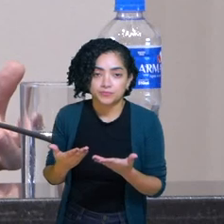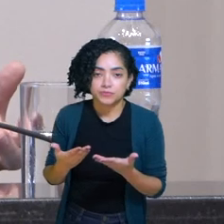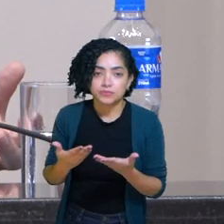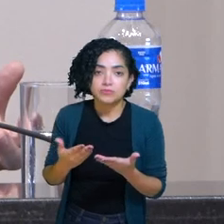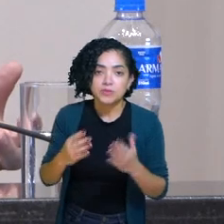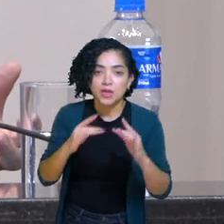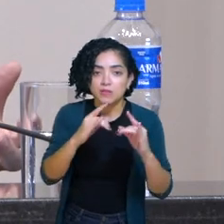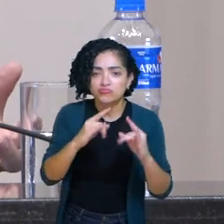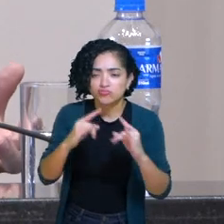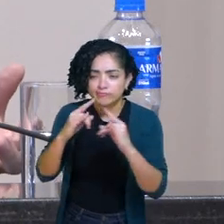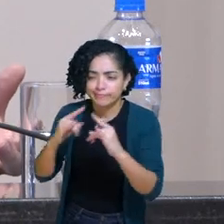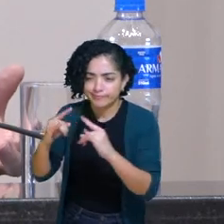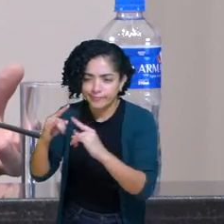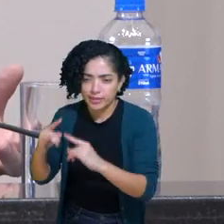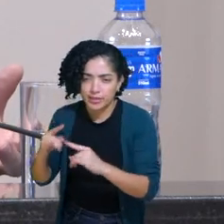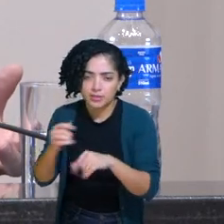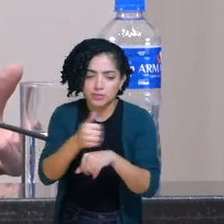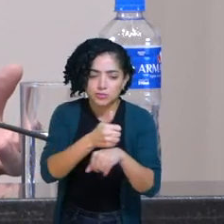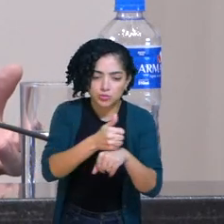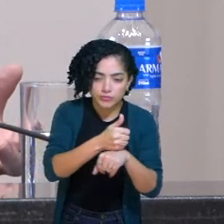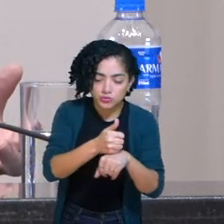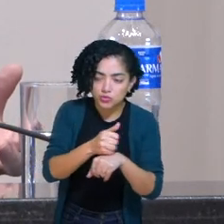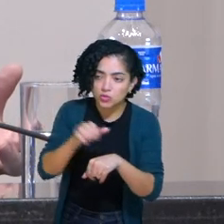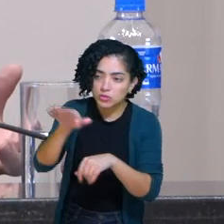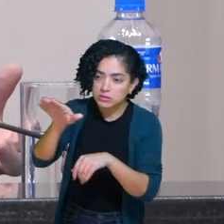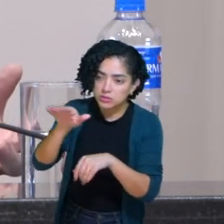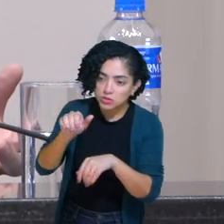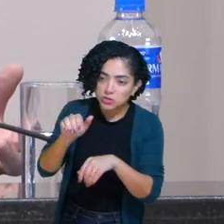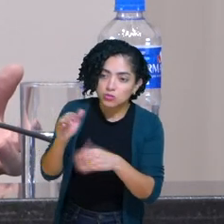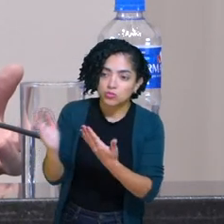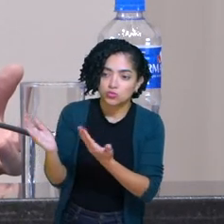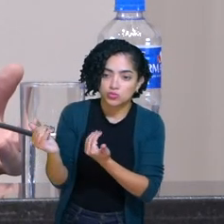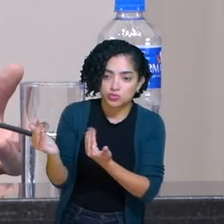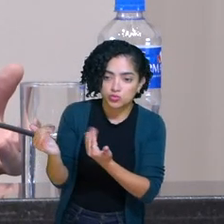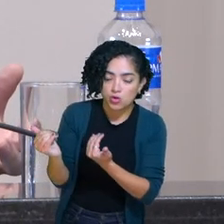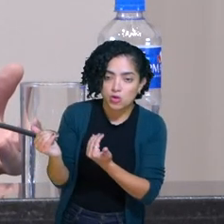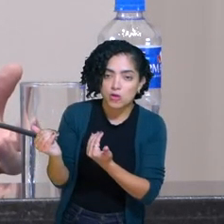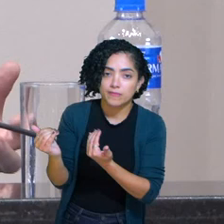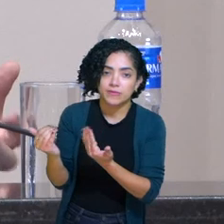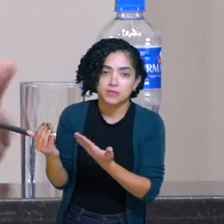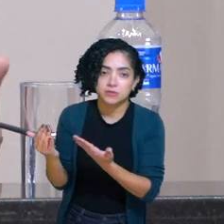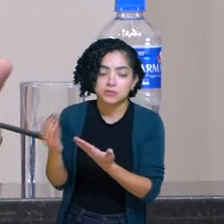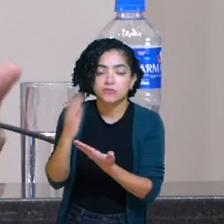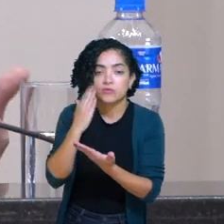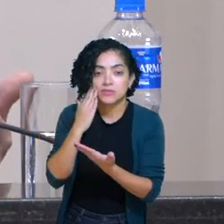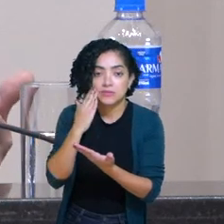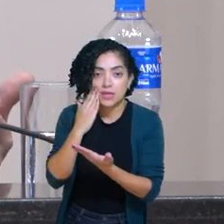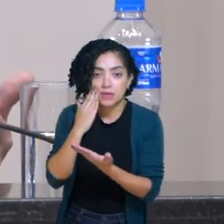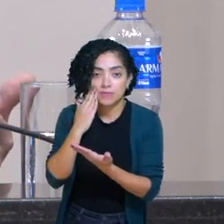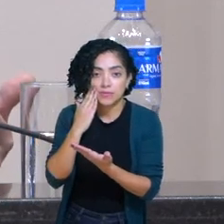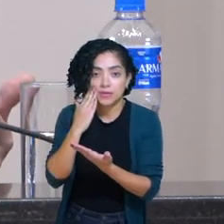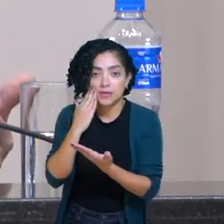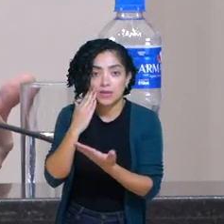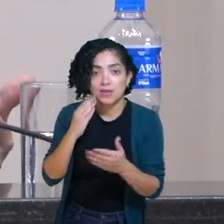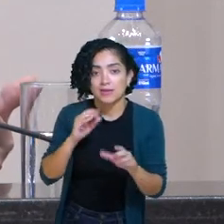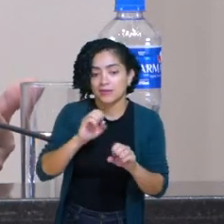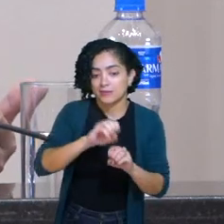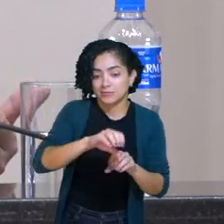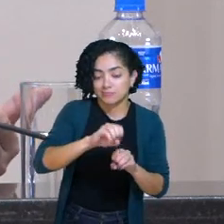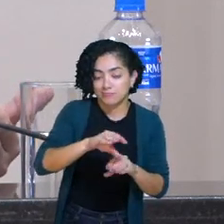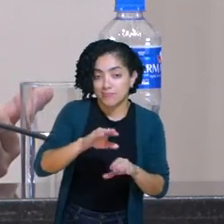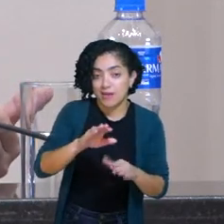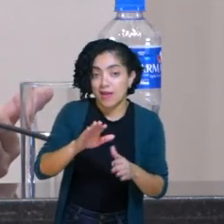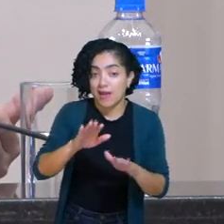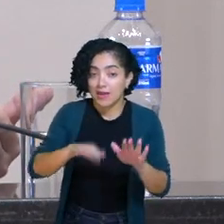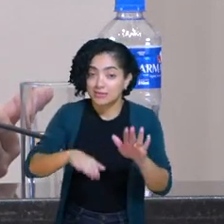trazem os jovens do ensino médio principalmente paraa Universidade eh sabem muito bem eh que as licenciaturas às vezes não são